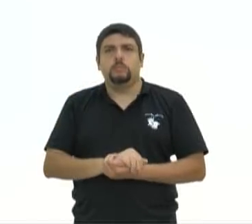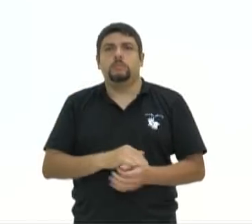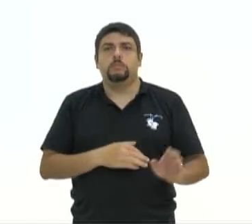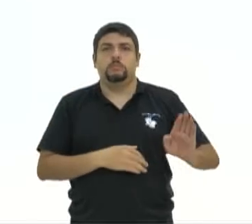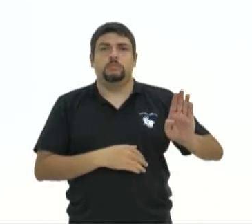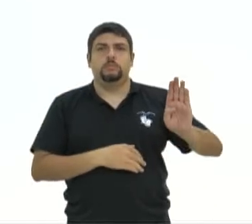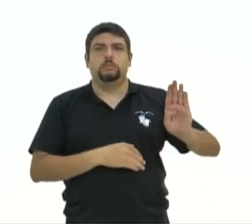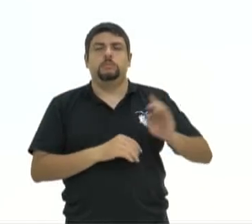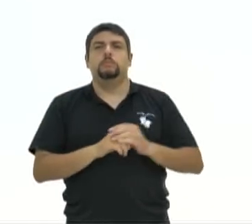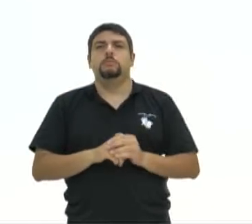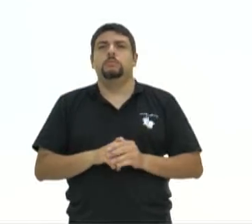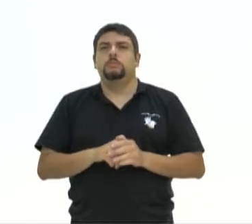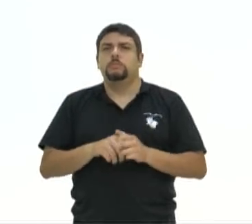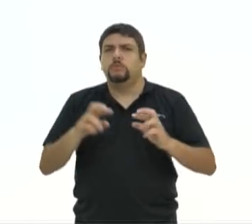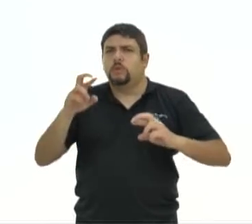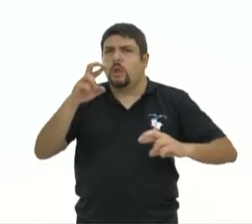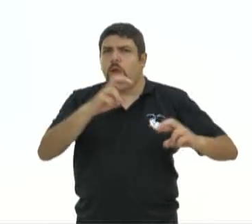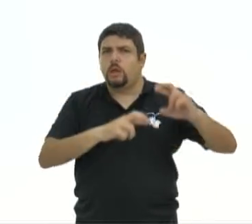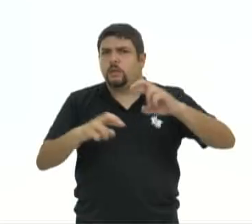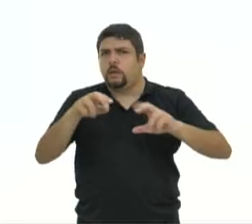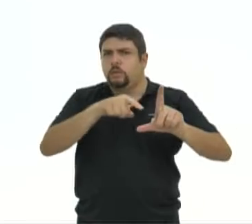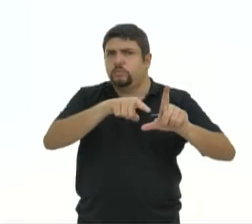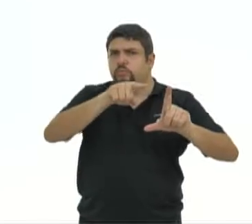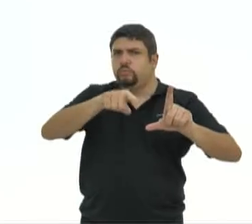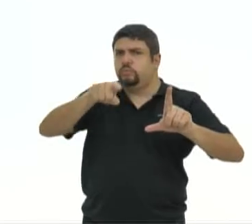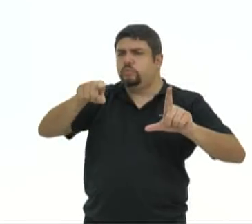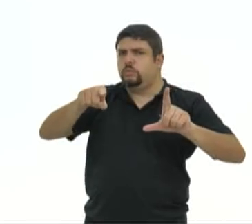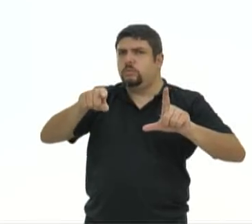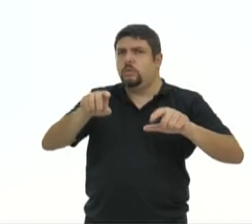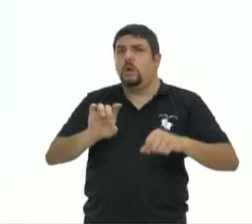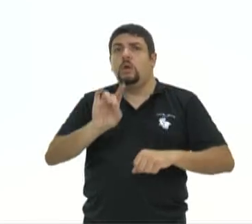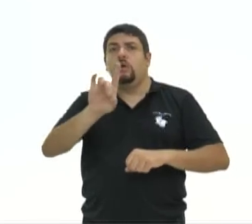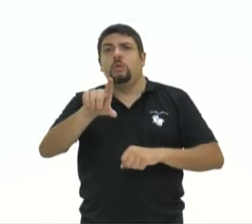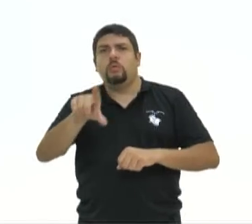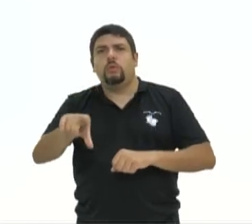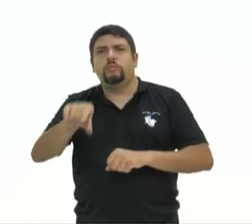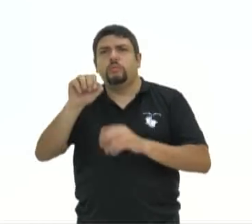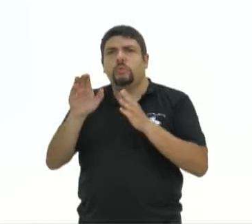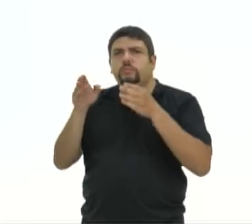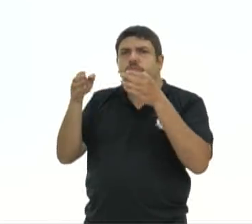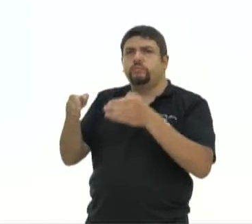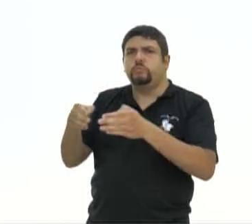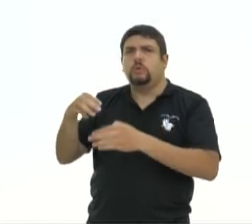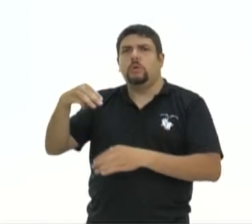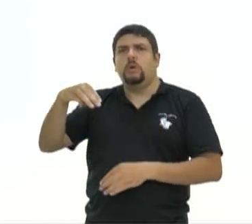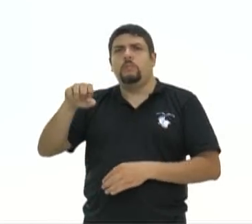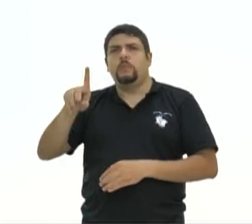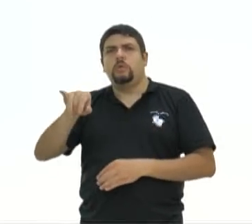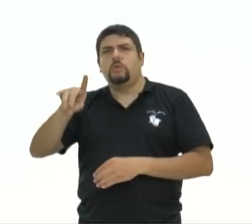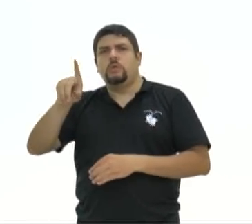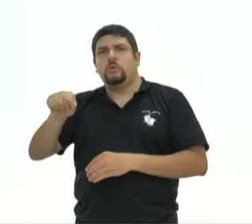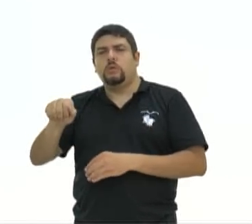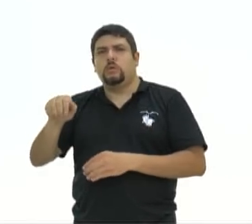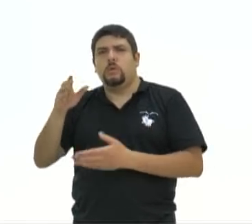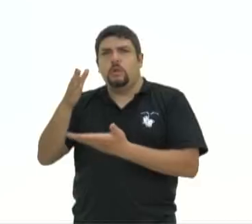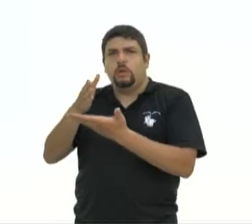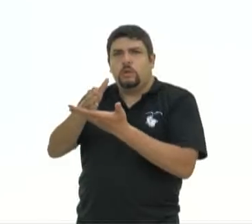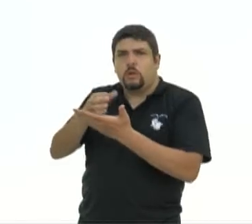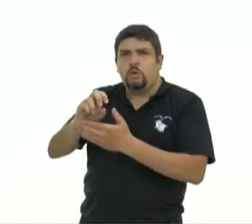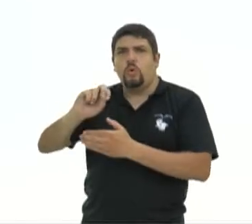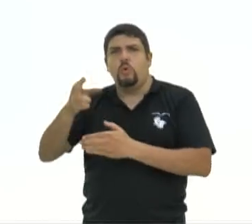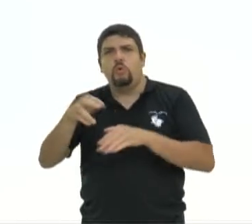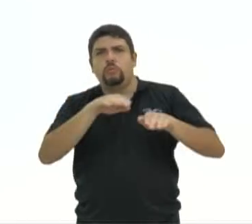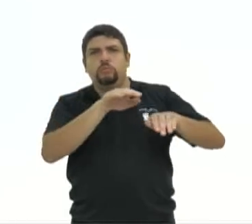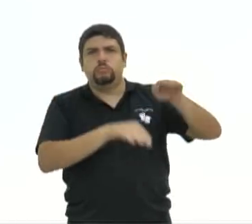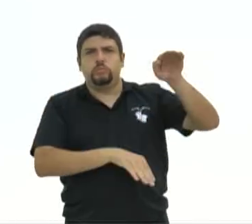Na análise estatística, basta tomar uma única medida, seja ela de tendência central ou de